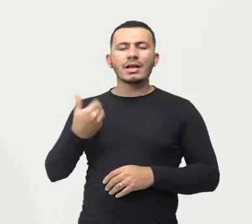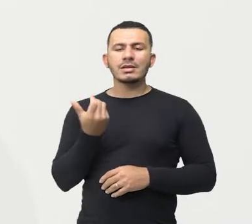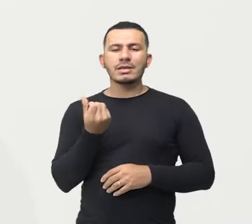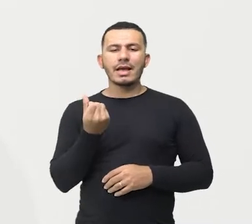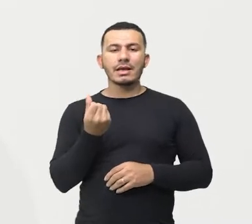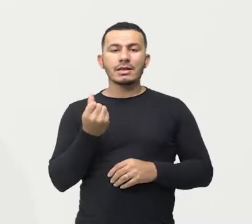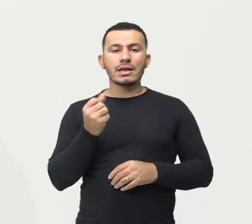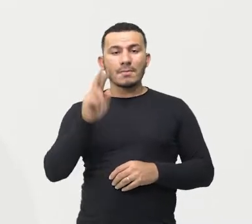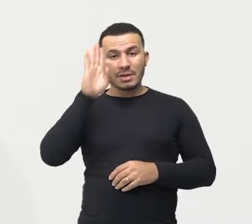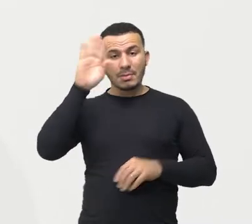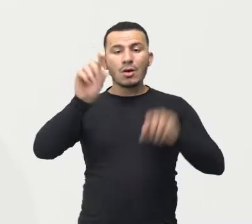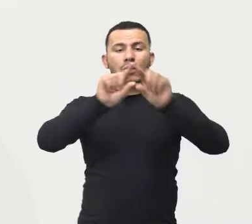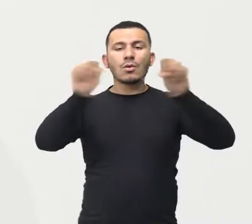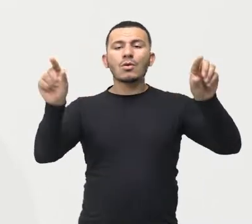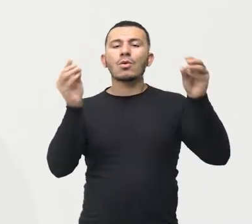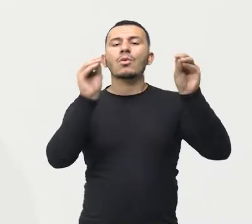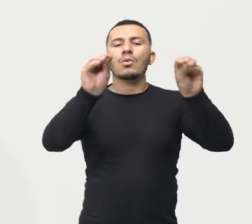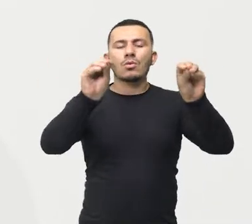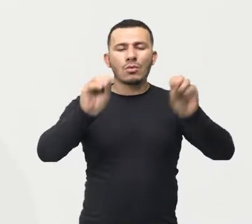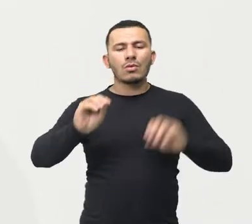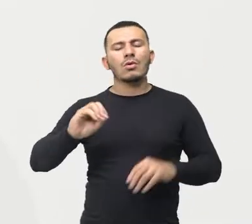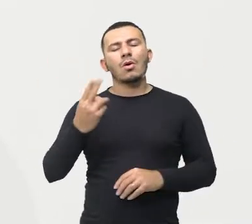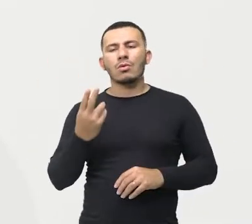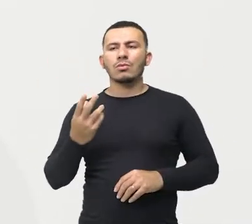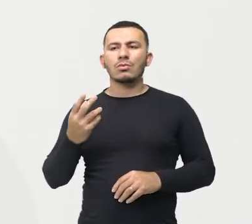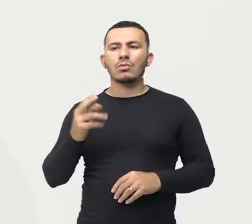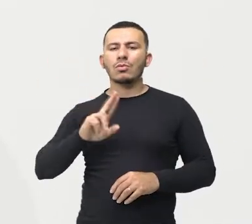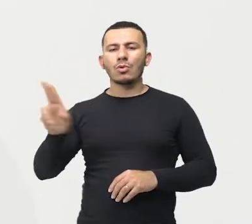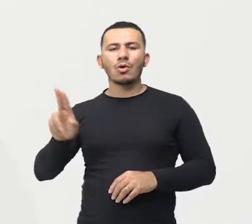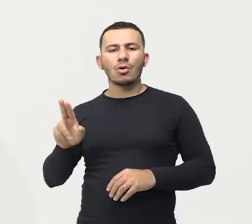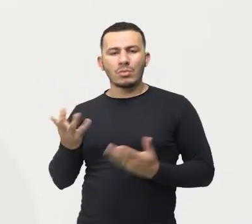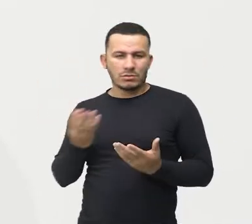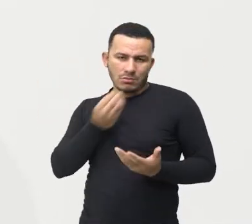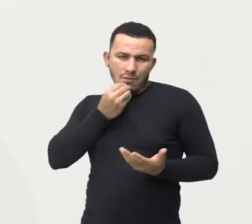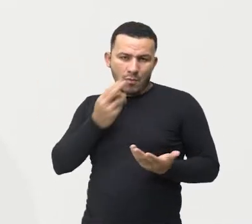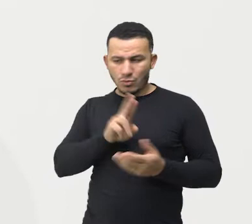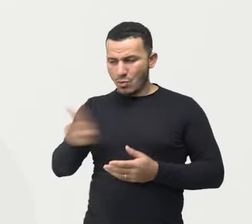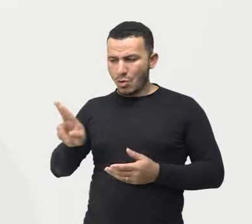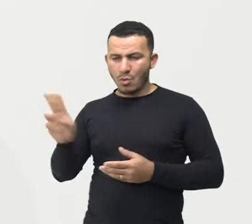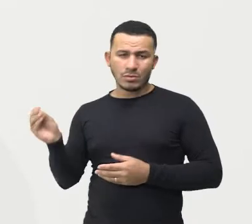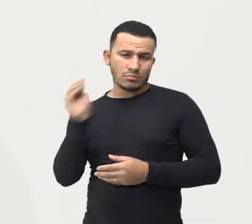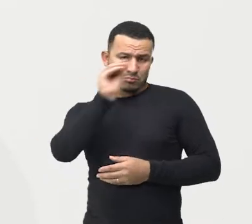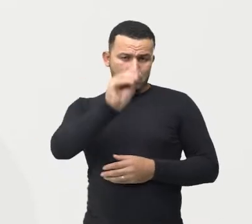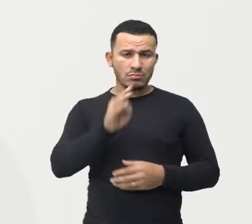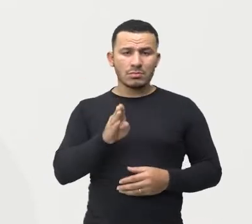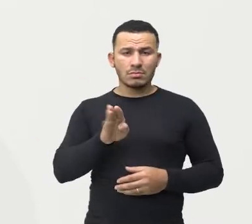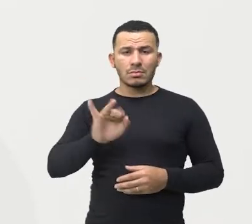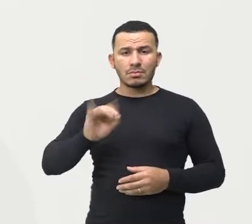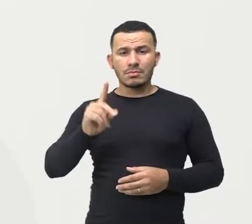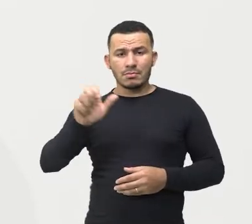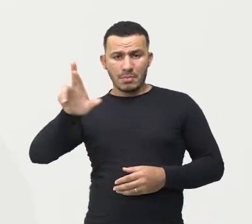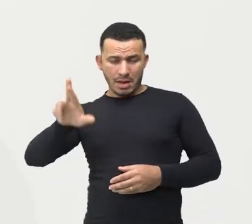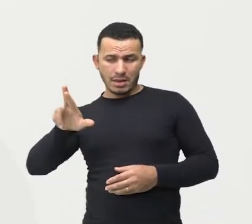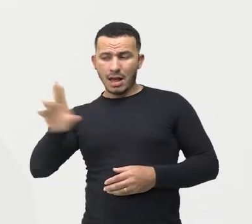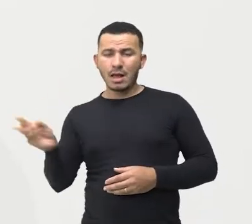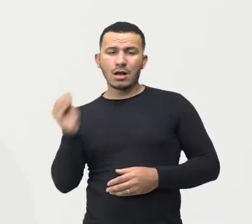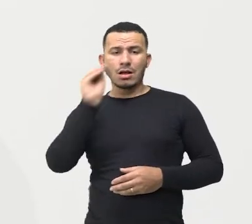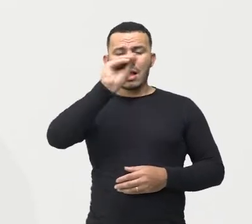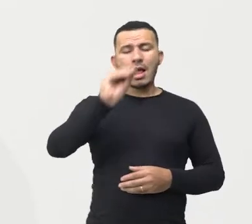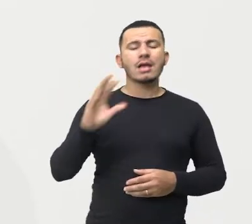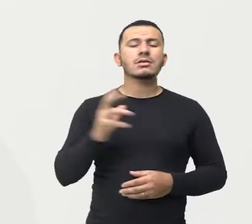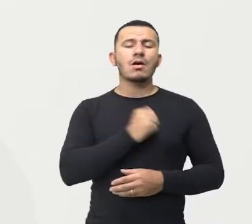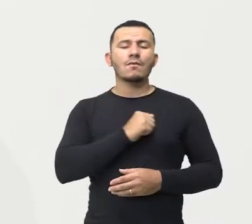6 anos e não colocou o nome da criança, o Bride Walker? Poderia ser o Bride Walker salva a irmã mais